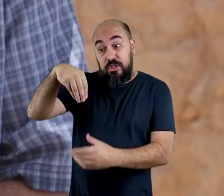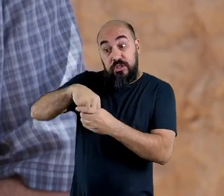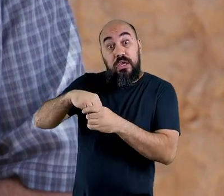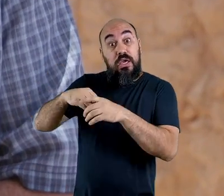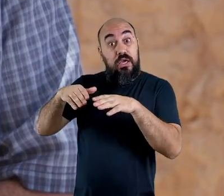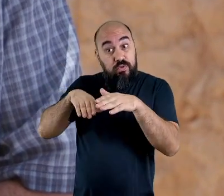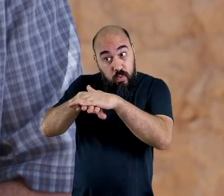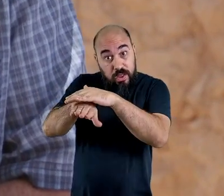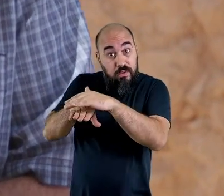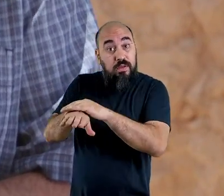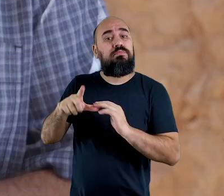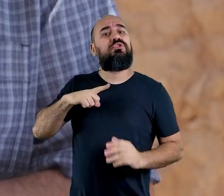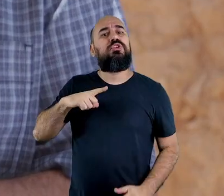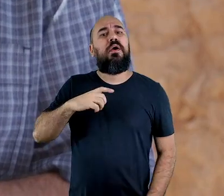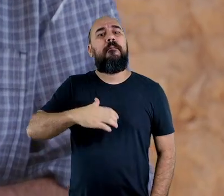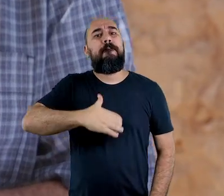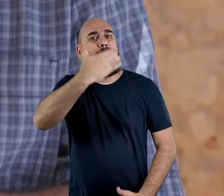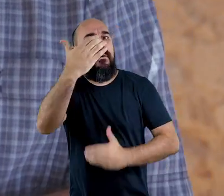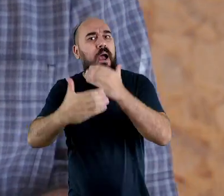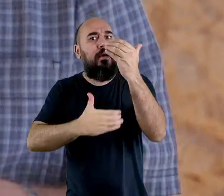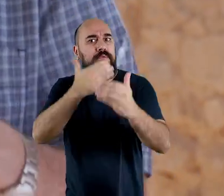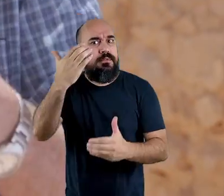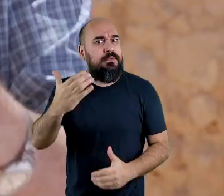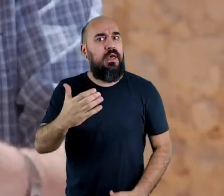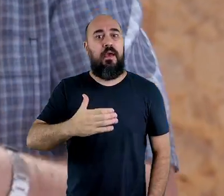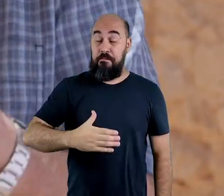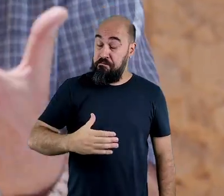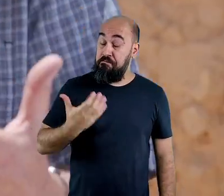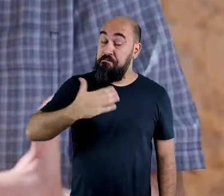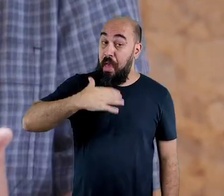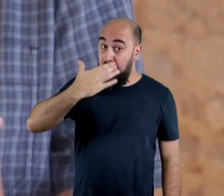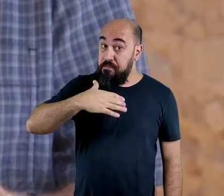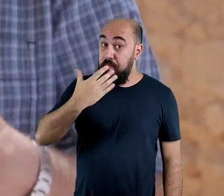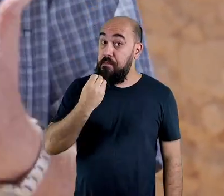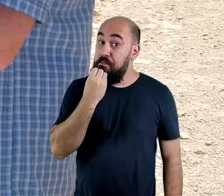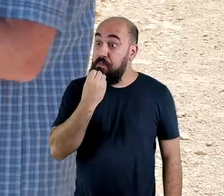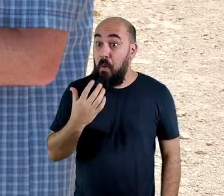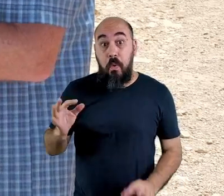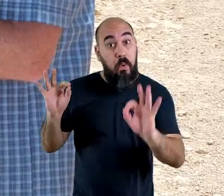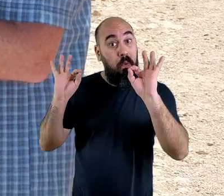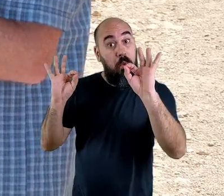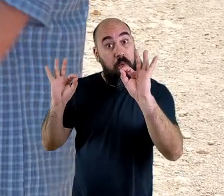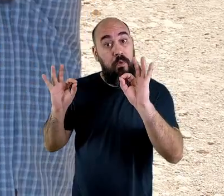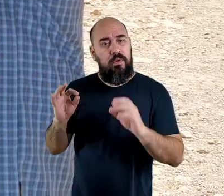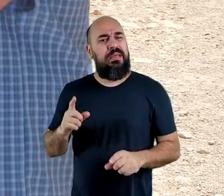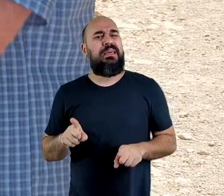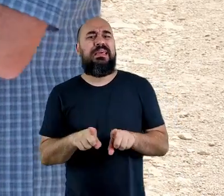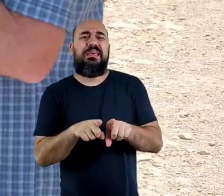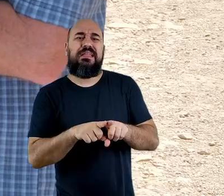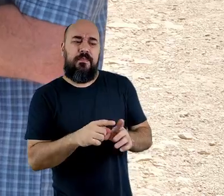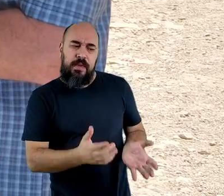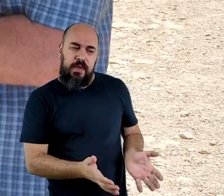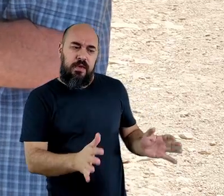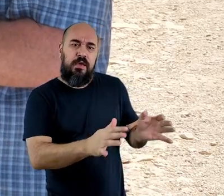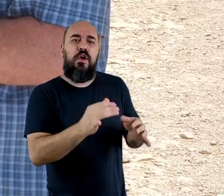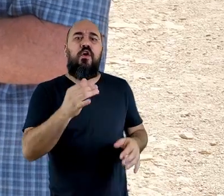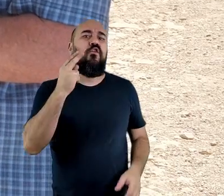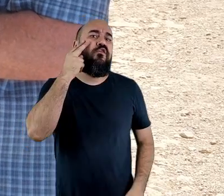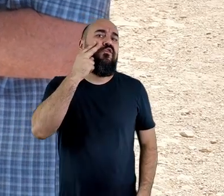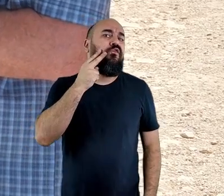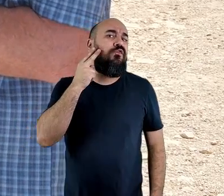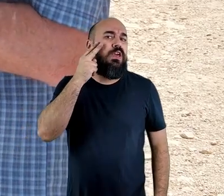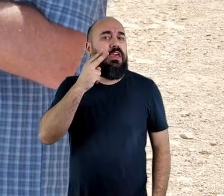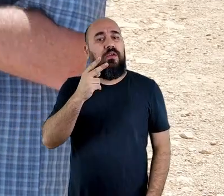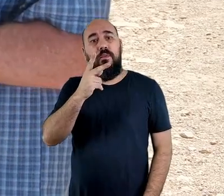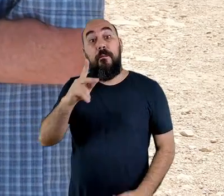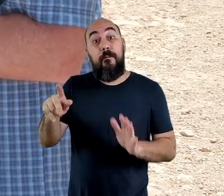muito boa qualidade. Ele também trouxe para cá algo que talvez possamos comparar com um vinho Chianti, também trazido do norte da